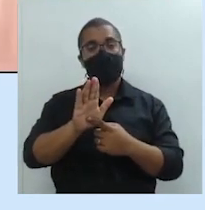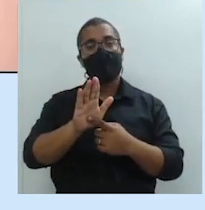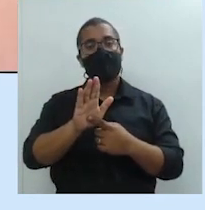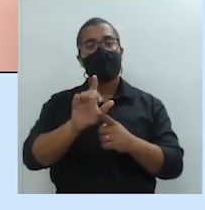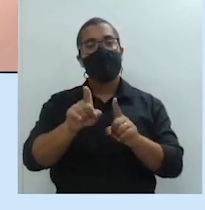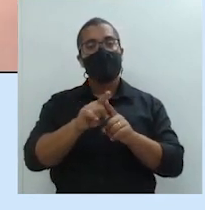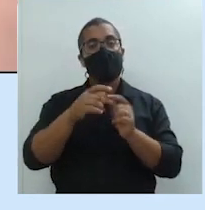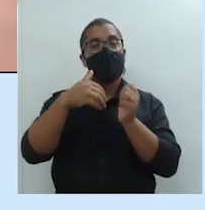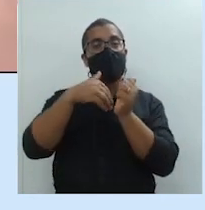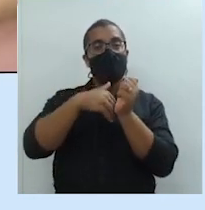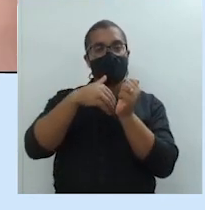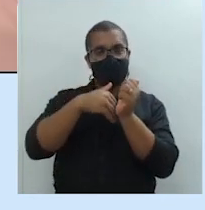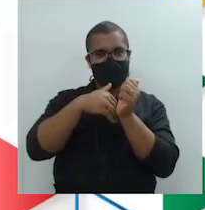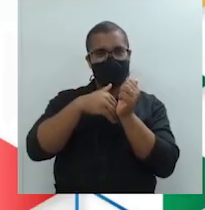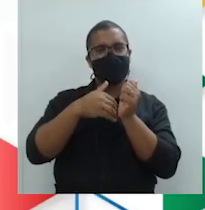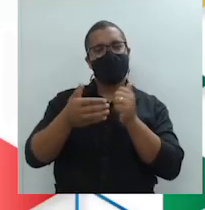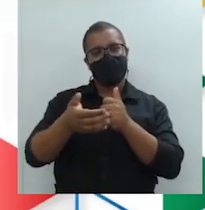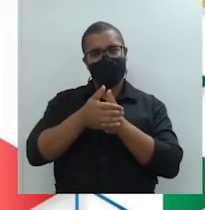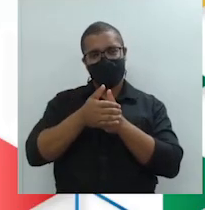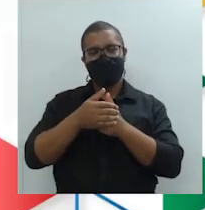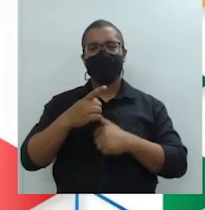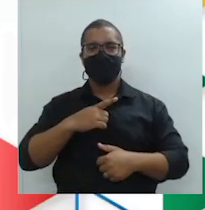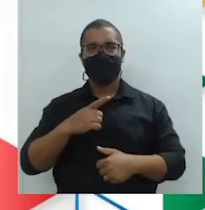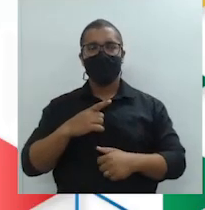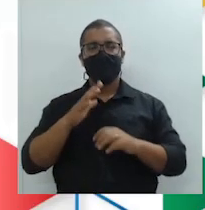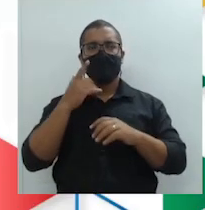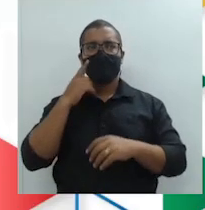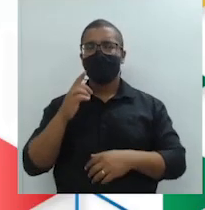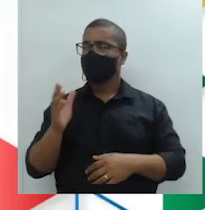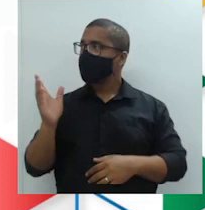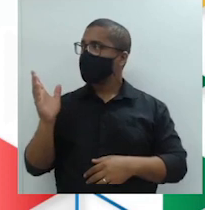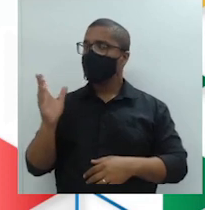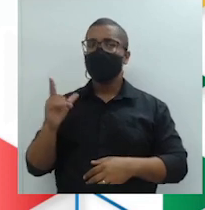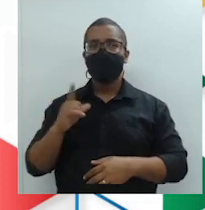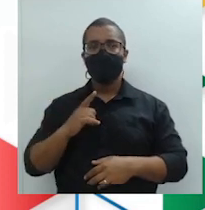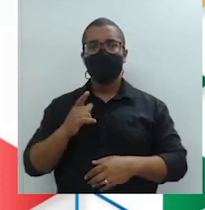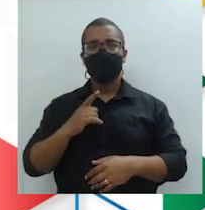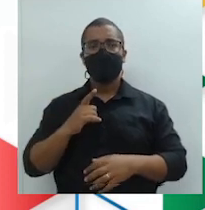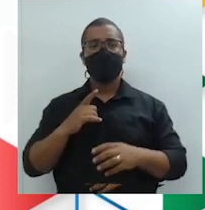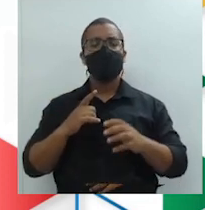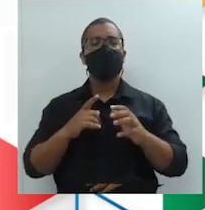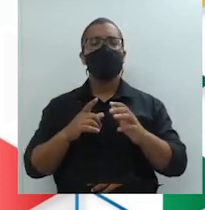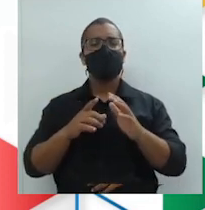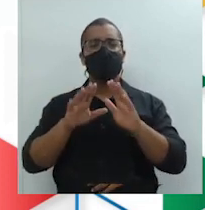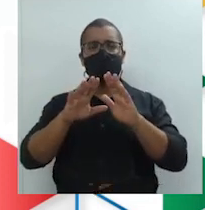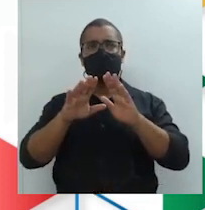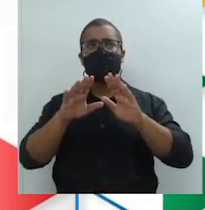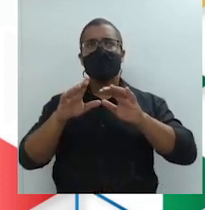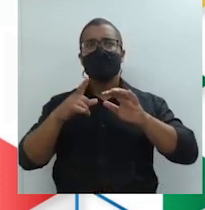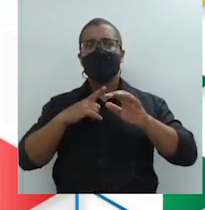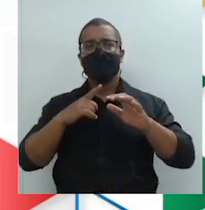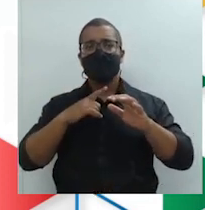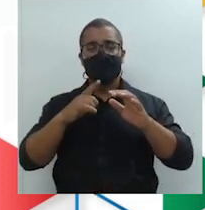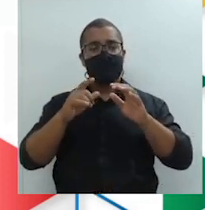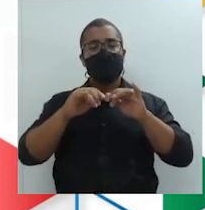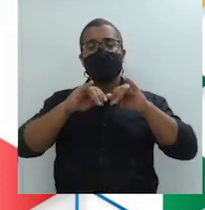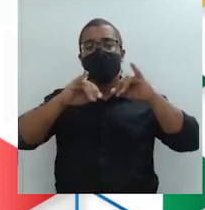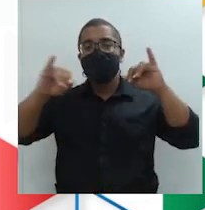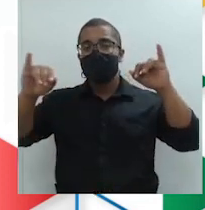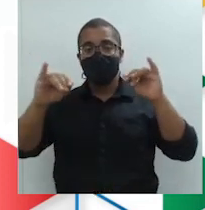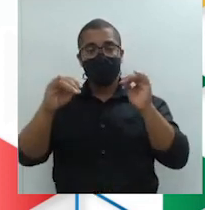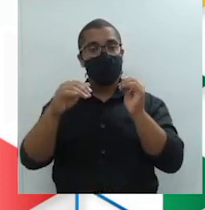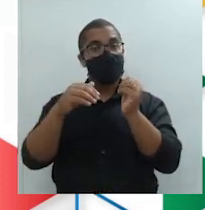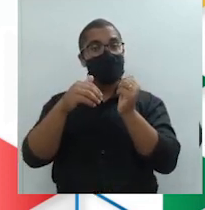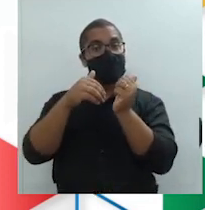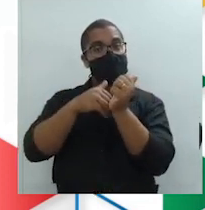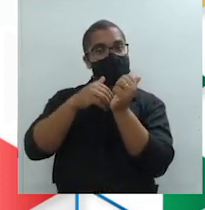aqui. Olhando para a tela, nós temos aqui a seguinte questão. Informações não